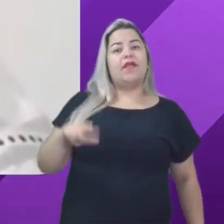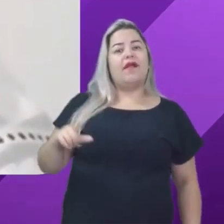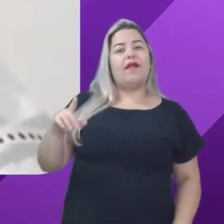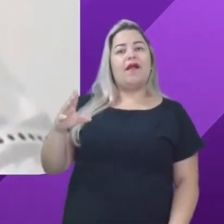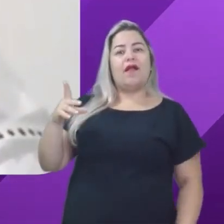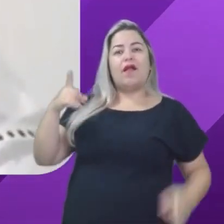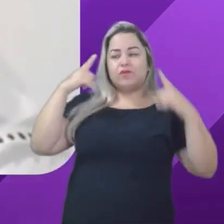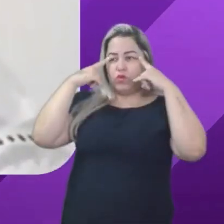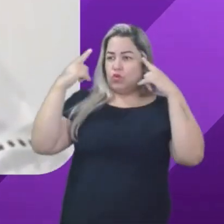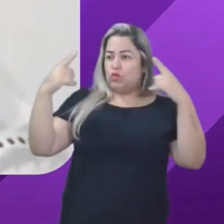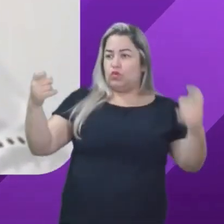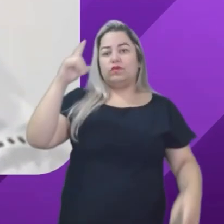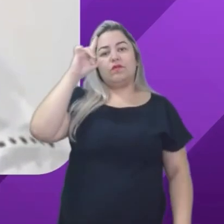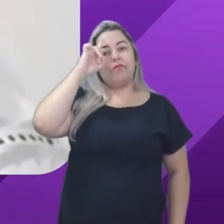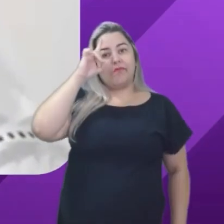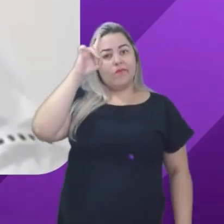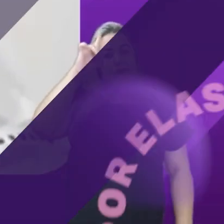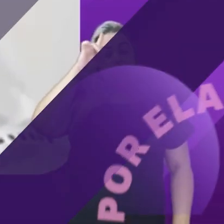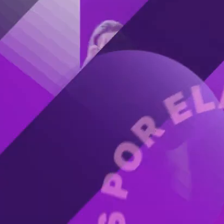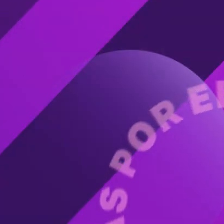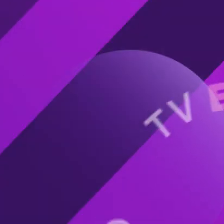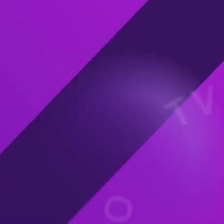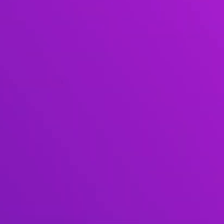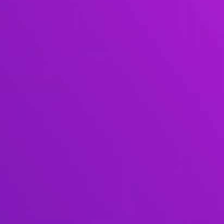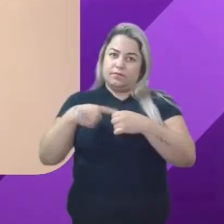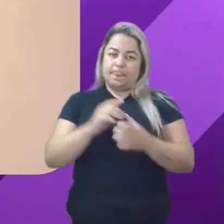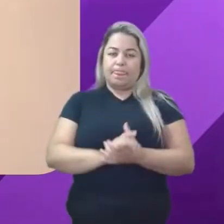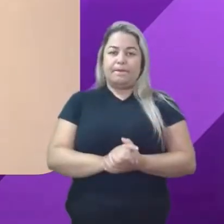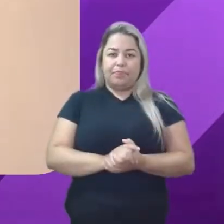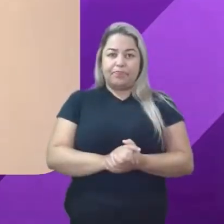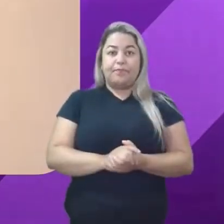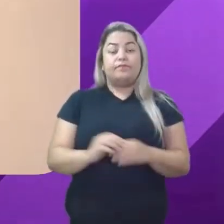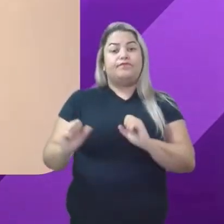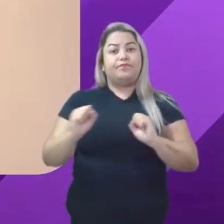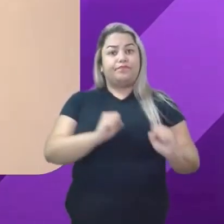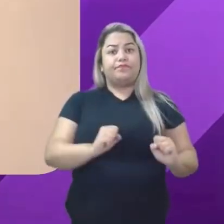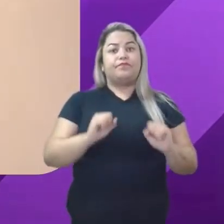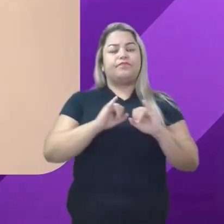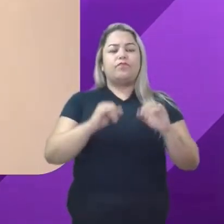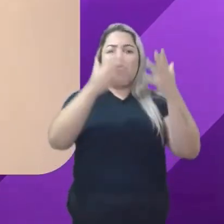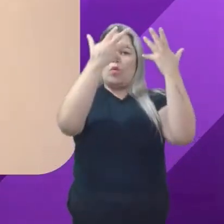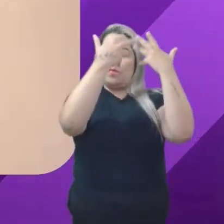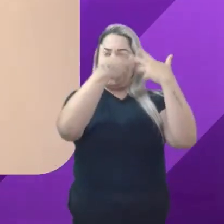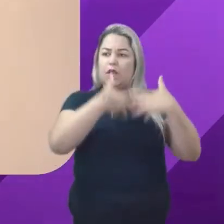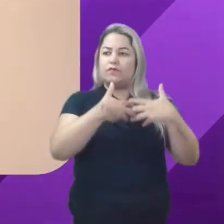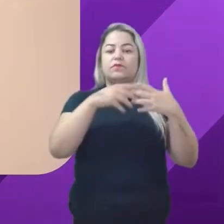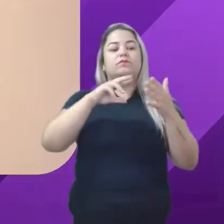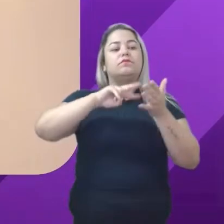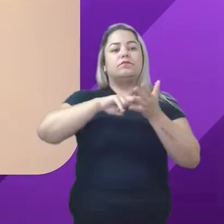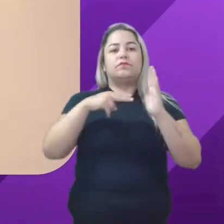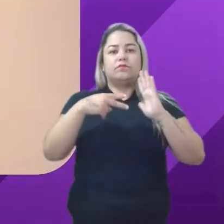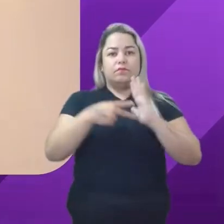violências que impõem o cotidiano das mulheres. E aí a gente pode iniciar fazendo uma reflexão do que significa